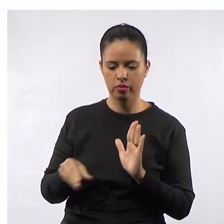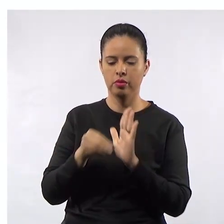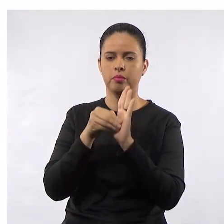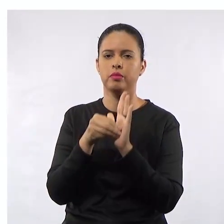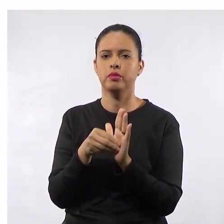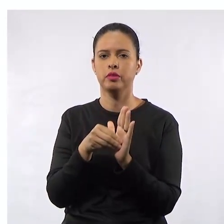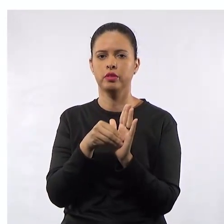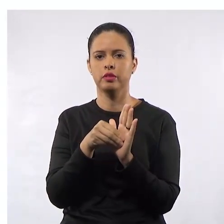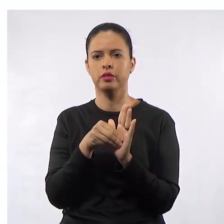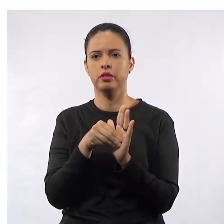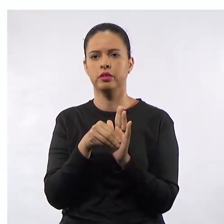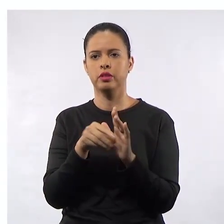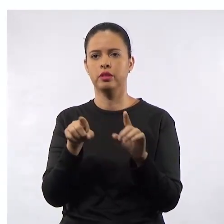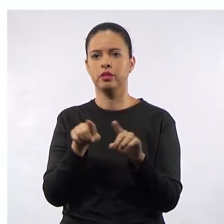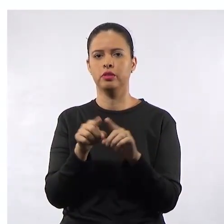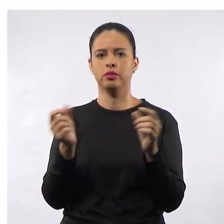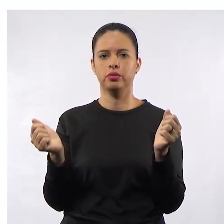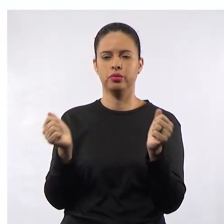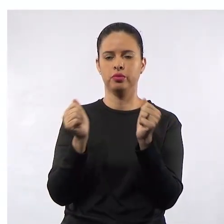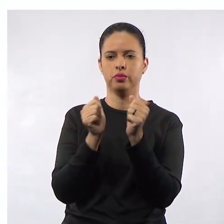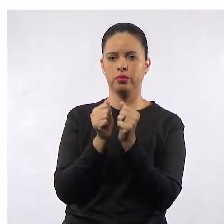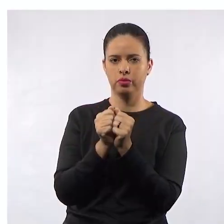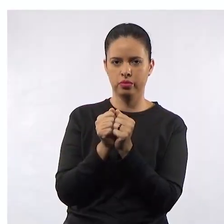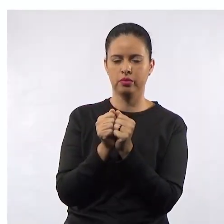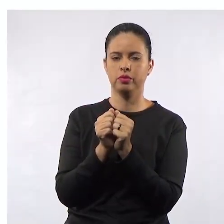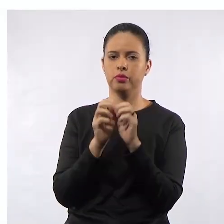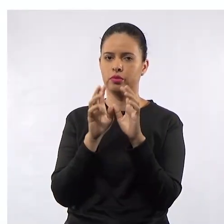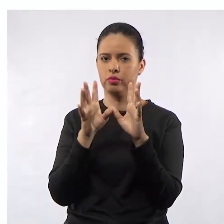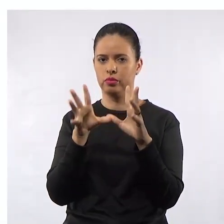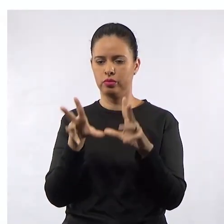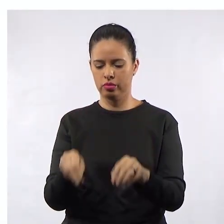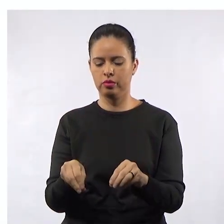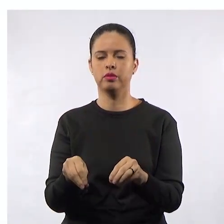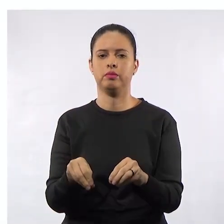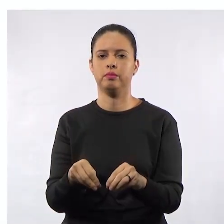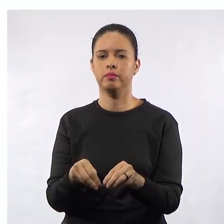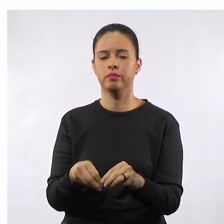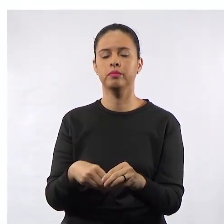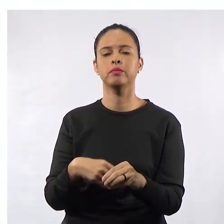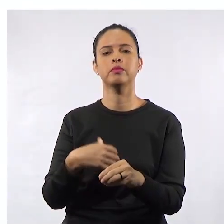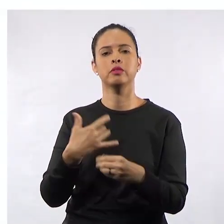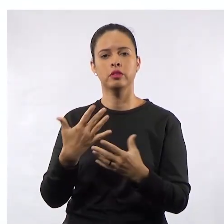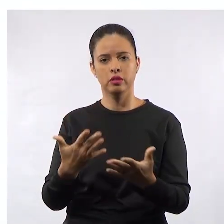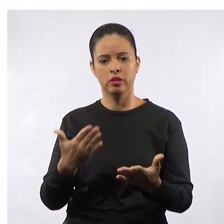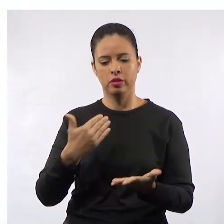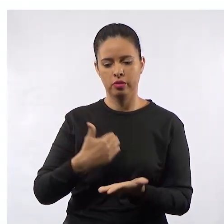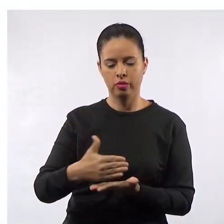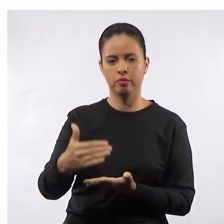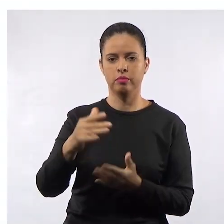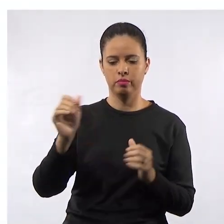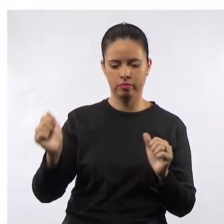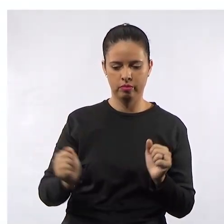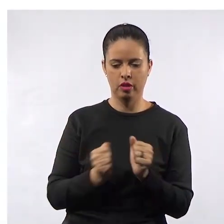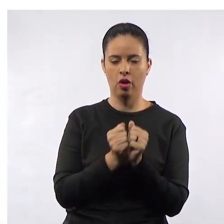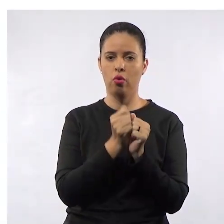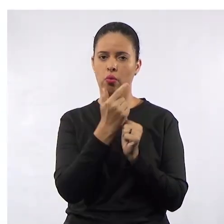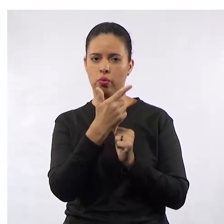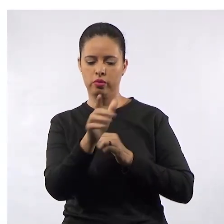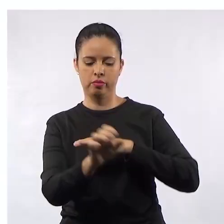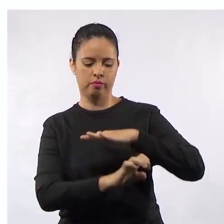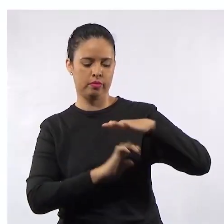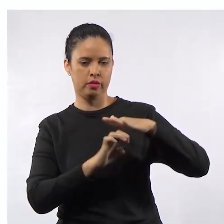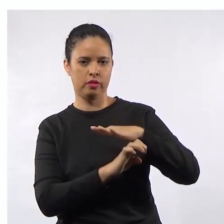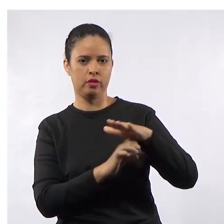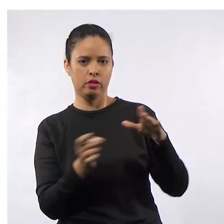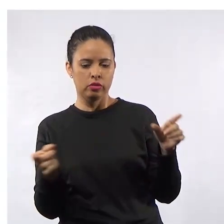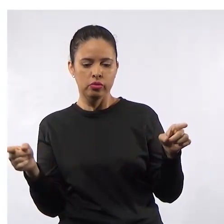incorporação pela fusão e pela cisão Total ou seja aqui nesse momento ela passa sem incorporador